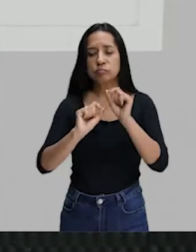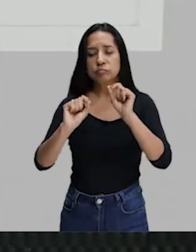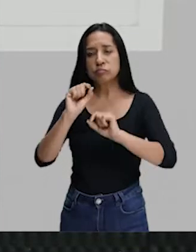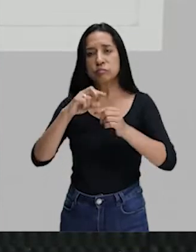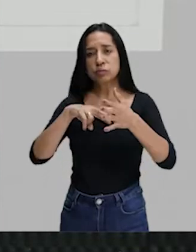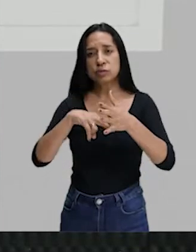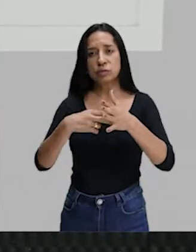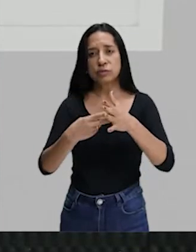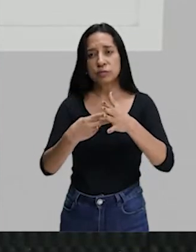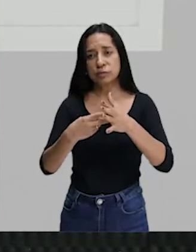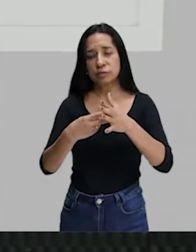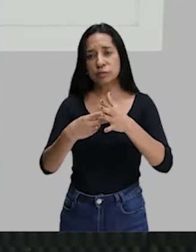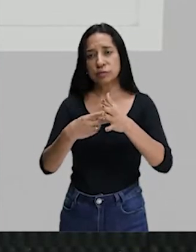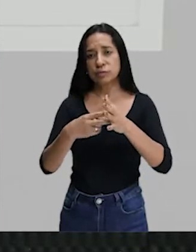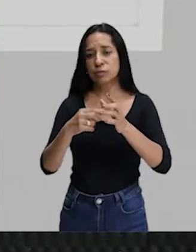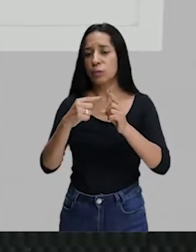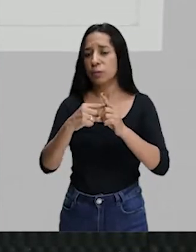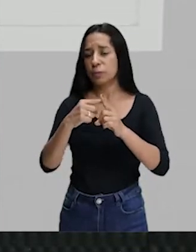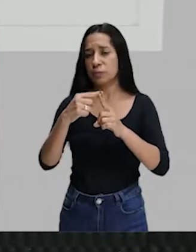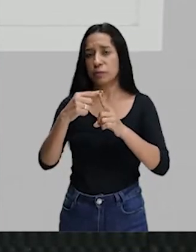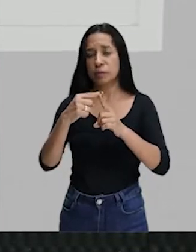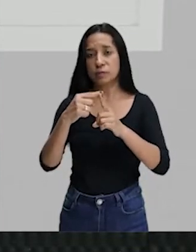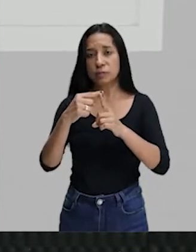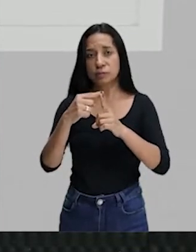Então, a condução térmica,